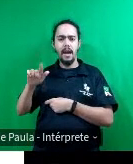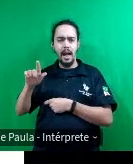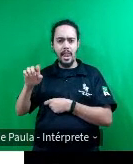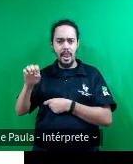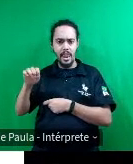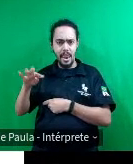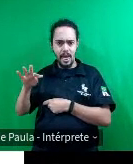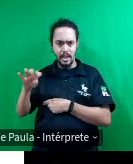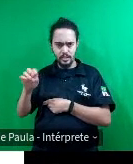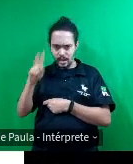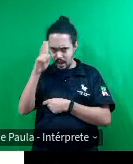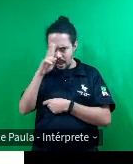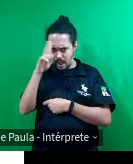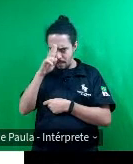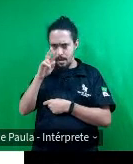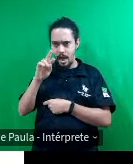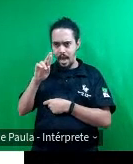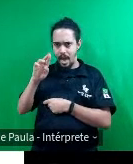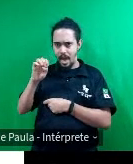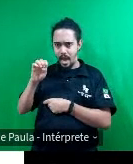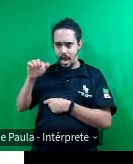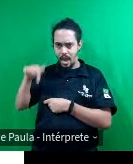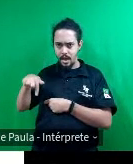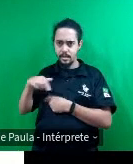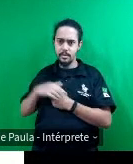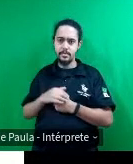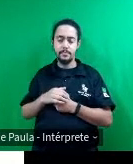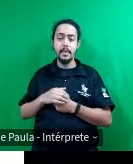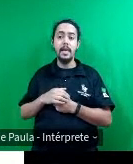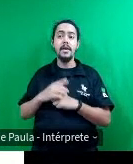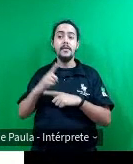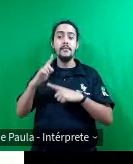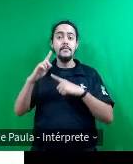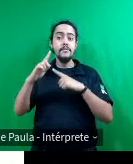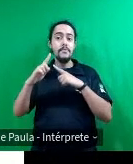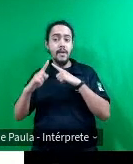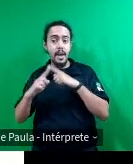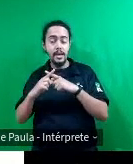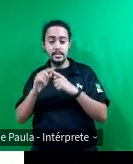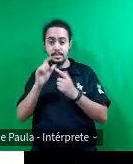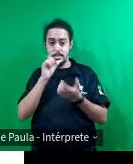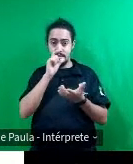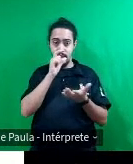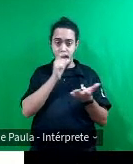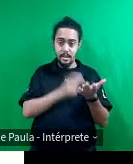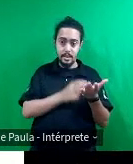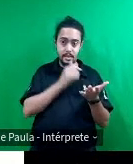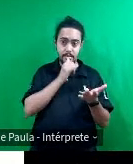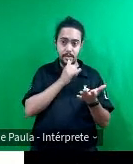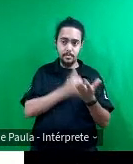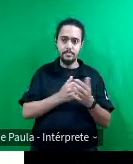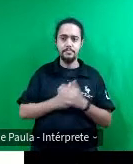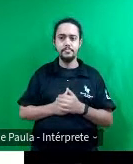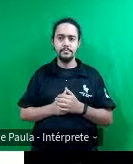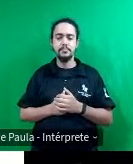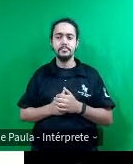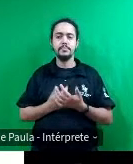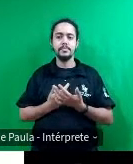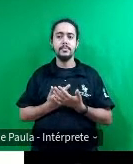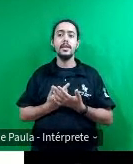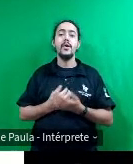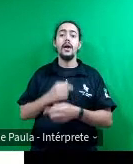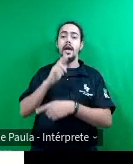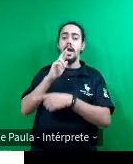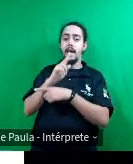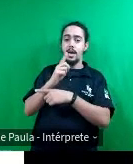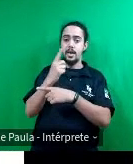pela tensão da fonte. Ou seja, se eu quero calcular qual que é a queda de tensão em cima do resistor 1, é o resistor 1 dividido pela soma